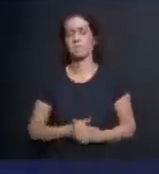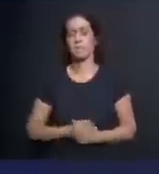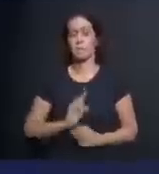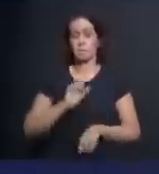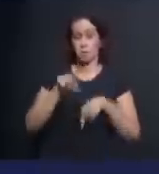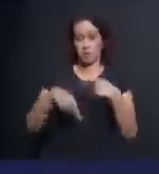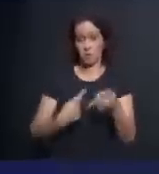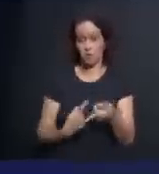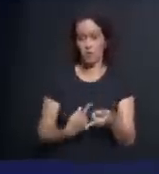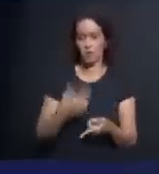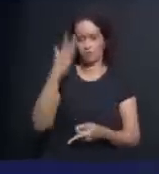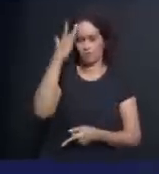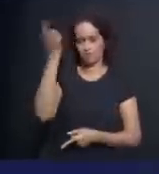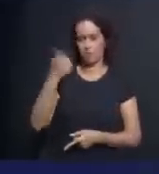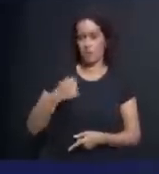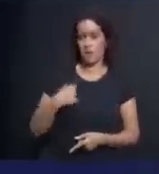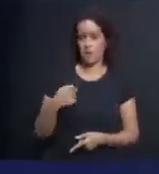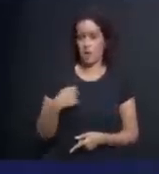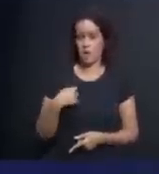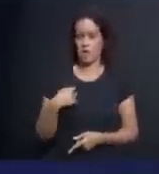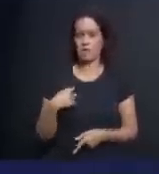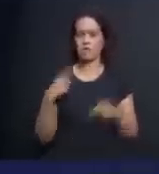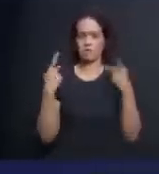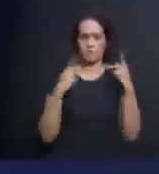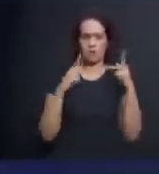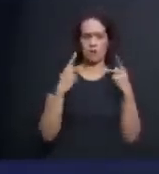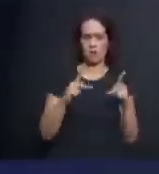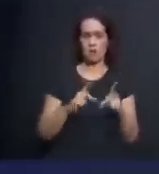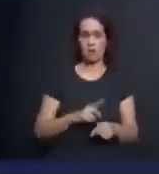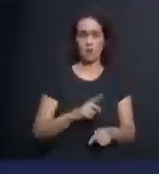pregar no meu próprio evento. Aí...